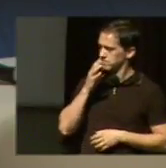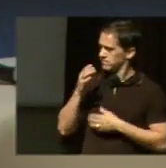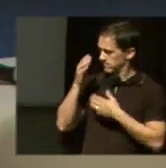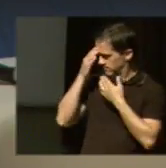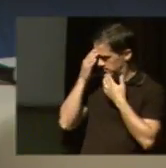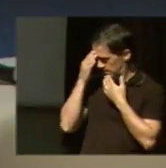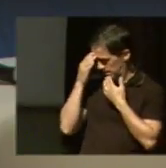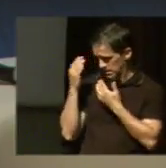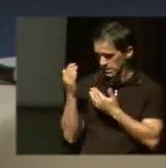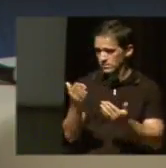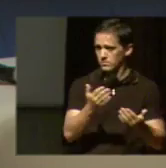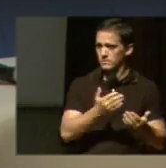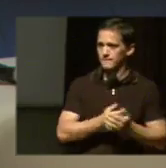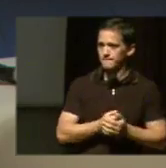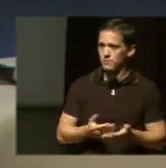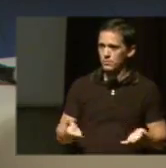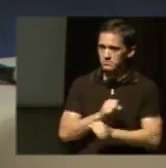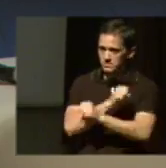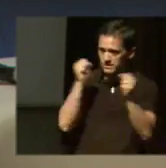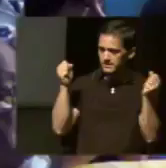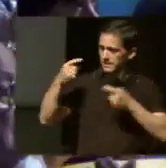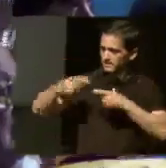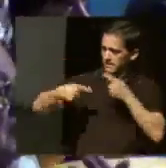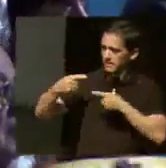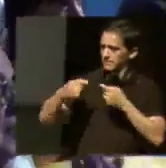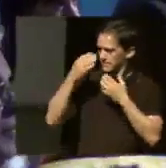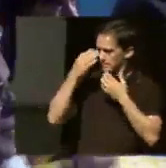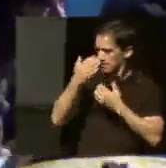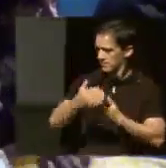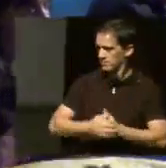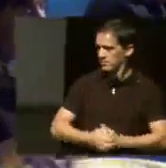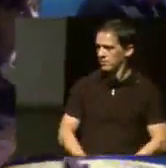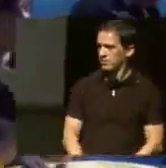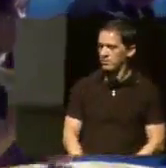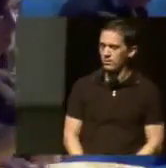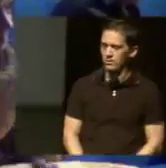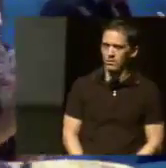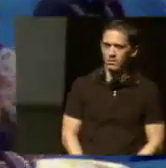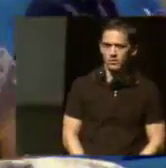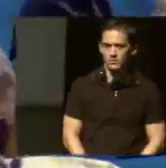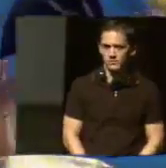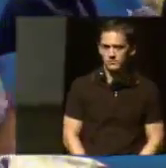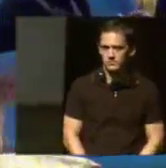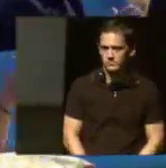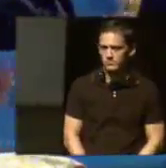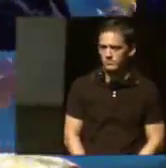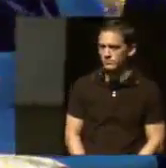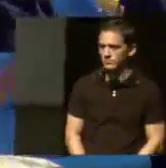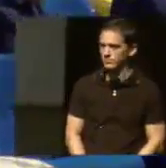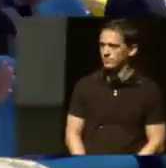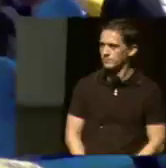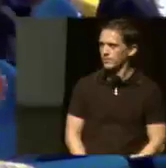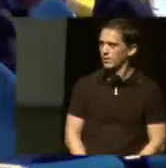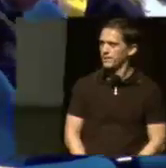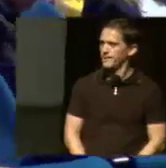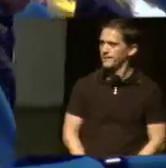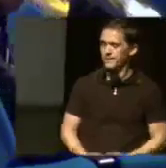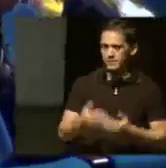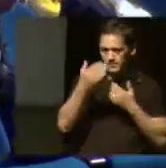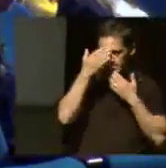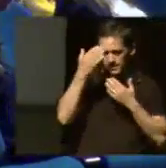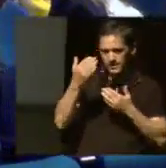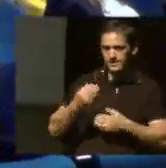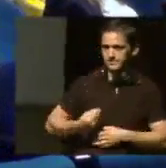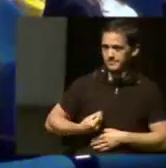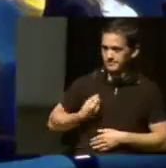primeira discussão hoje de manhã. Vamos continuar de tarde. Obrigado. Muito obrigado às presenças do